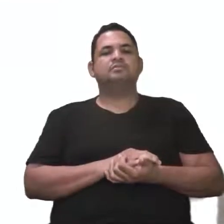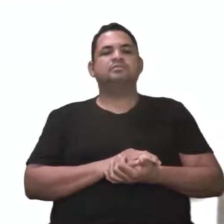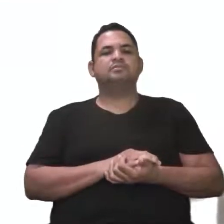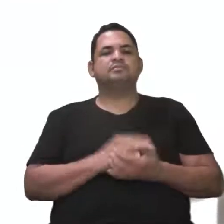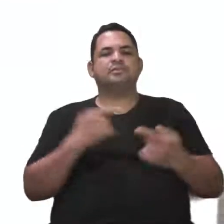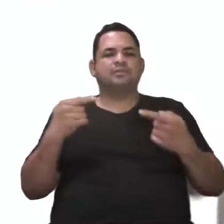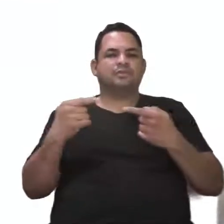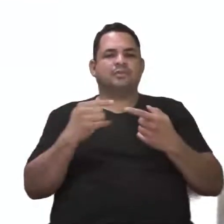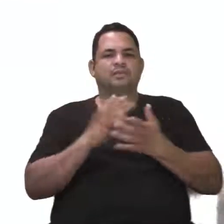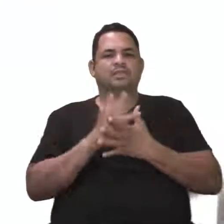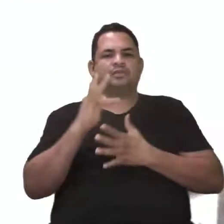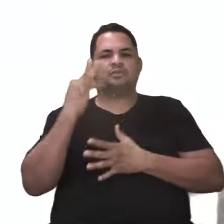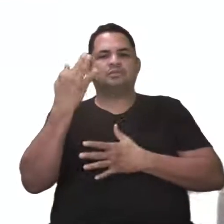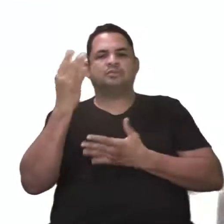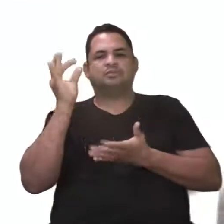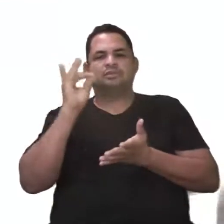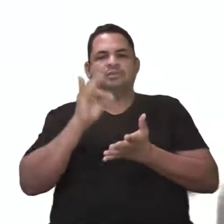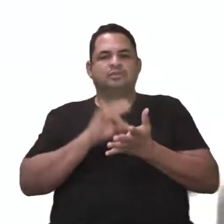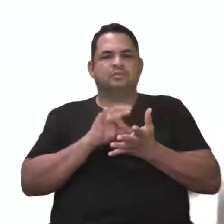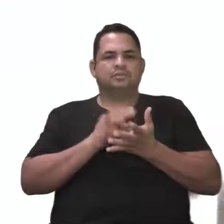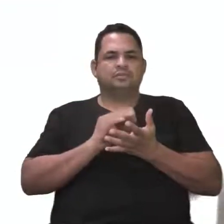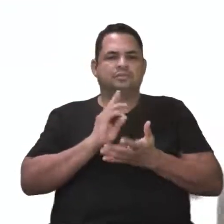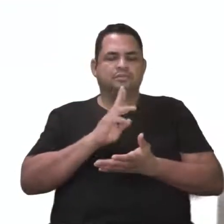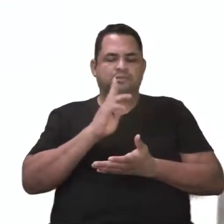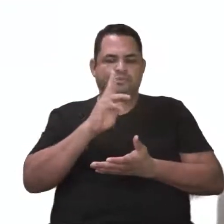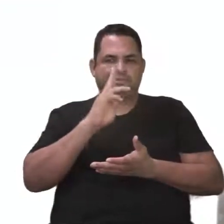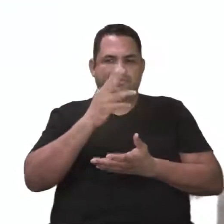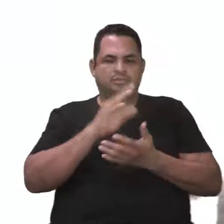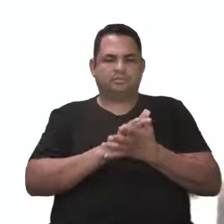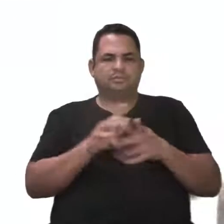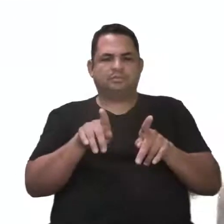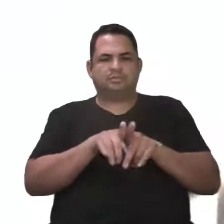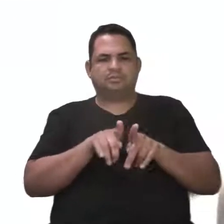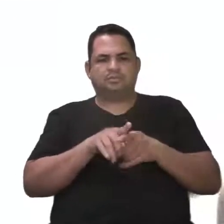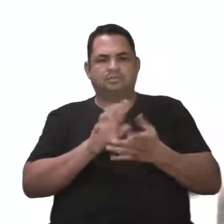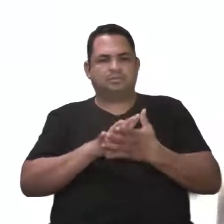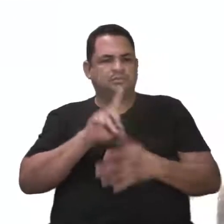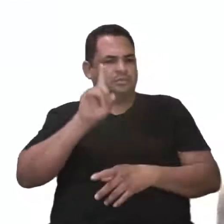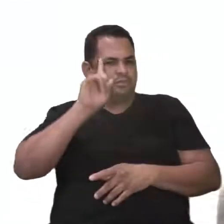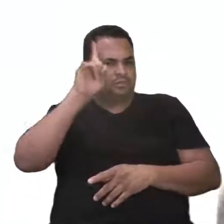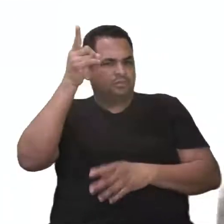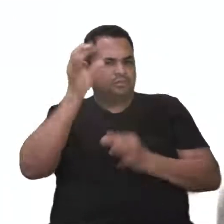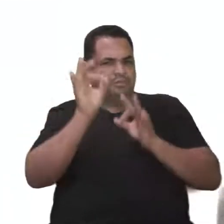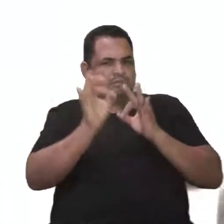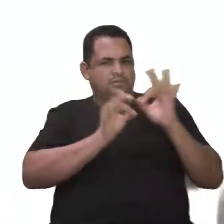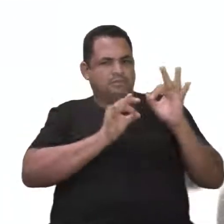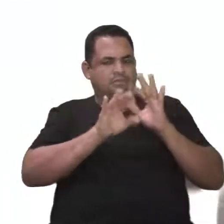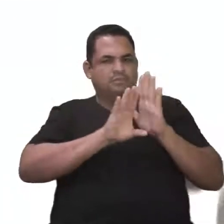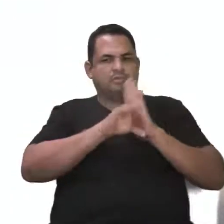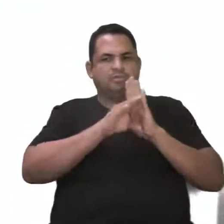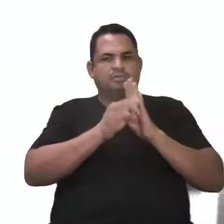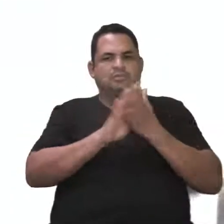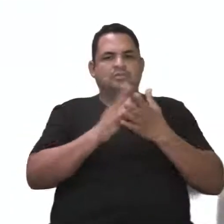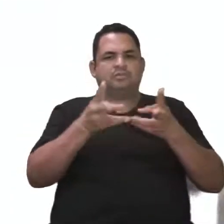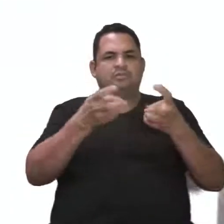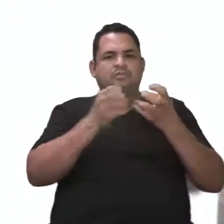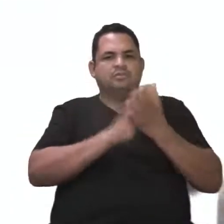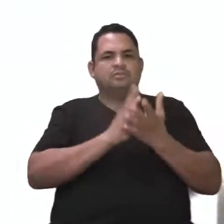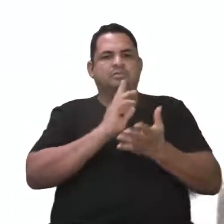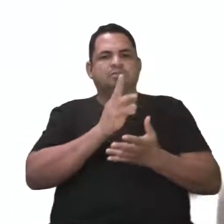seguinte: relacionar fenômenos, fatos, processos, ideias, elaborando conceitos,